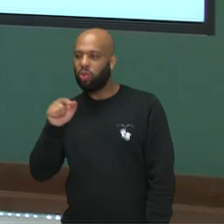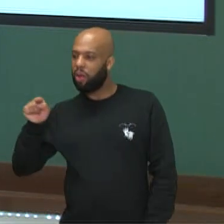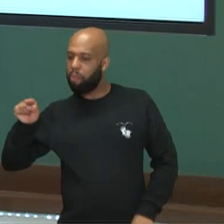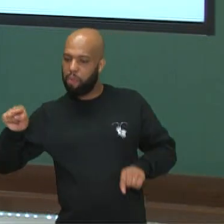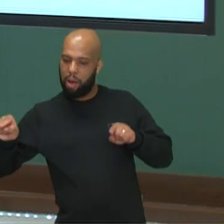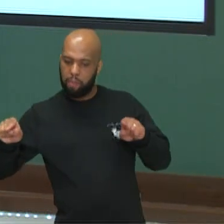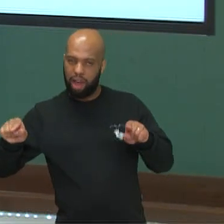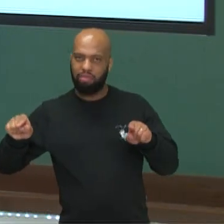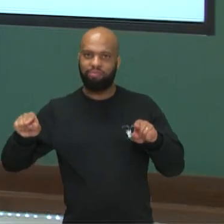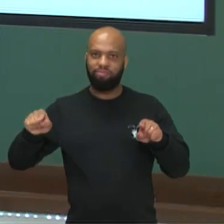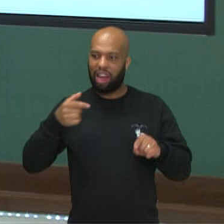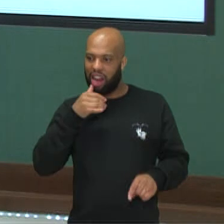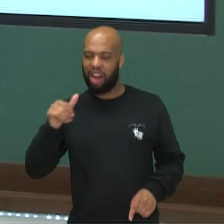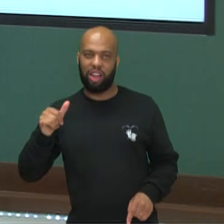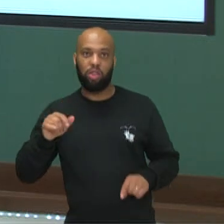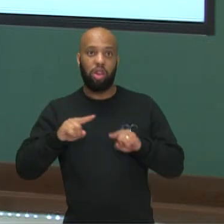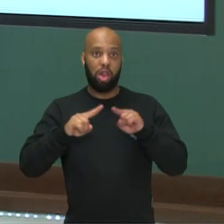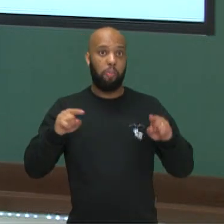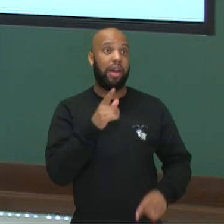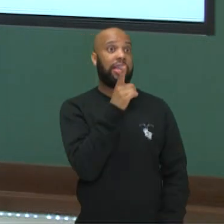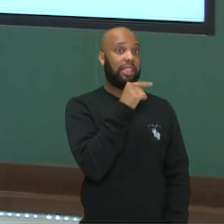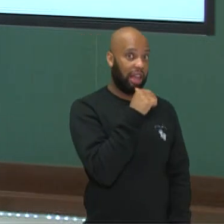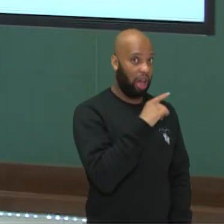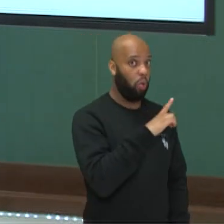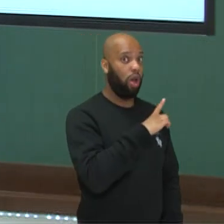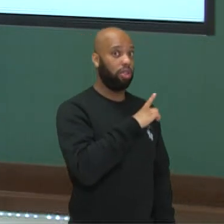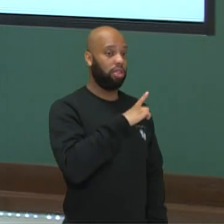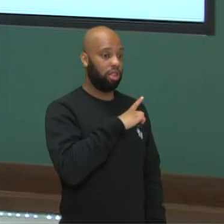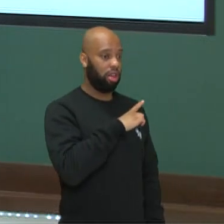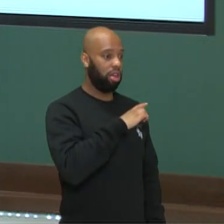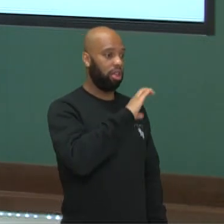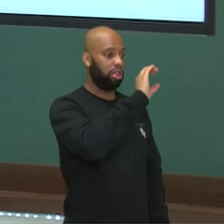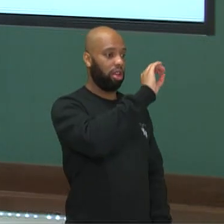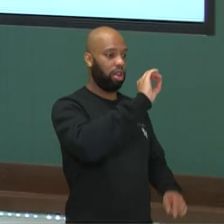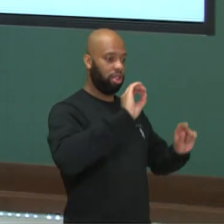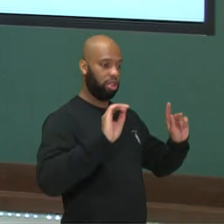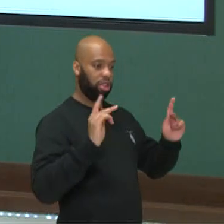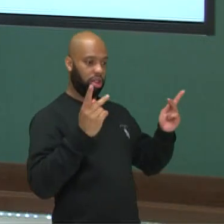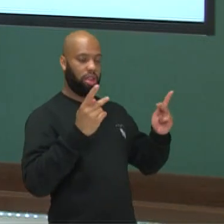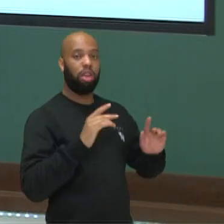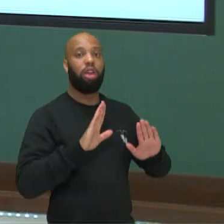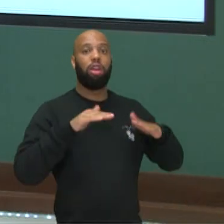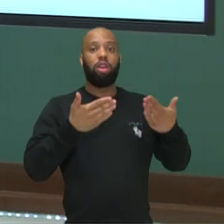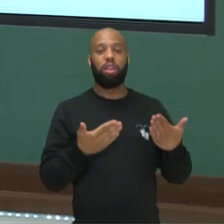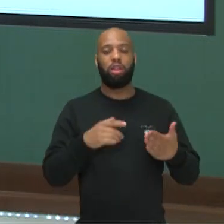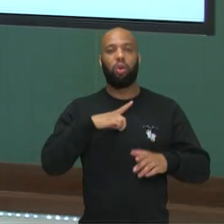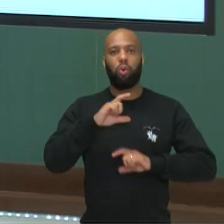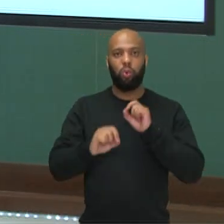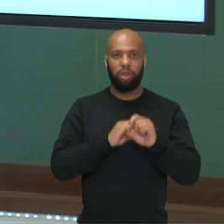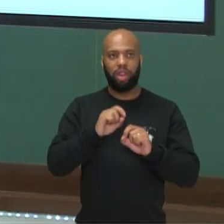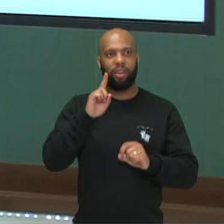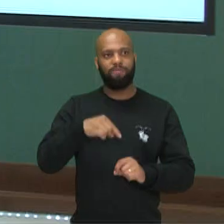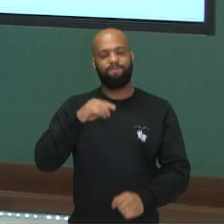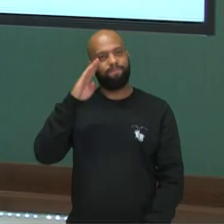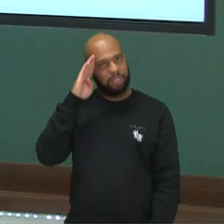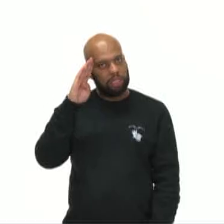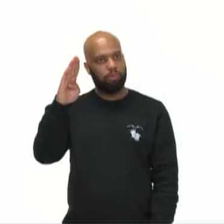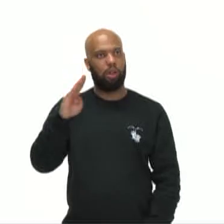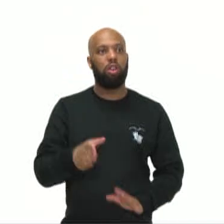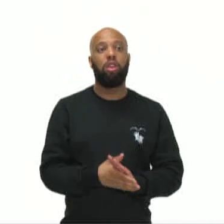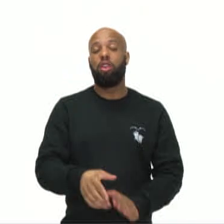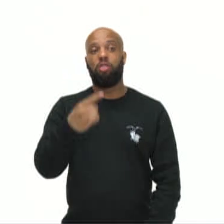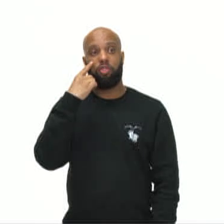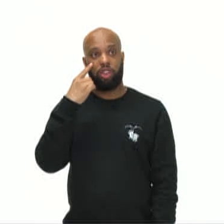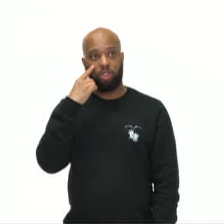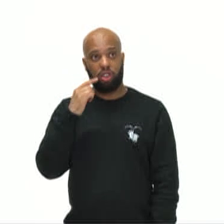estrutura. Já a água tem polos, então esse vai ser o fator primordial. Veja aqui, o